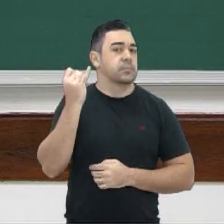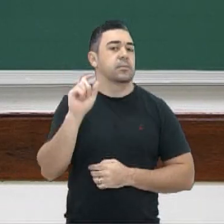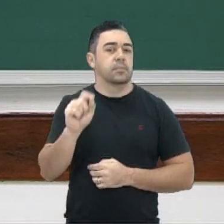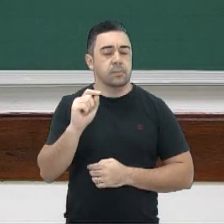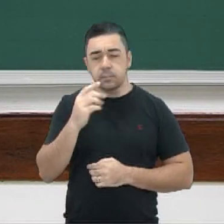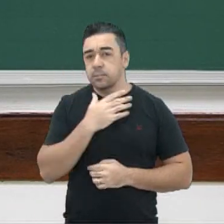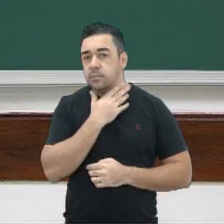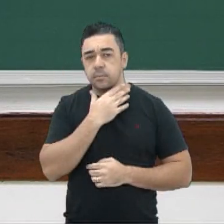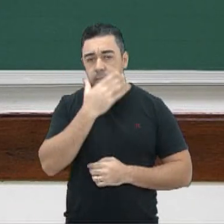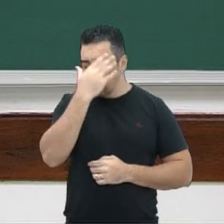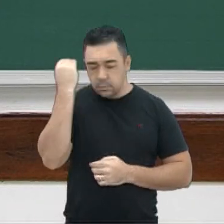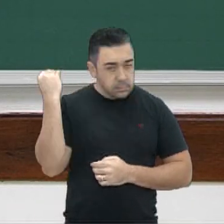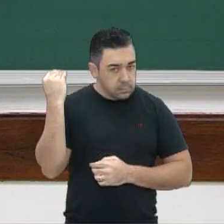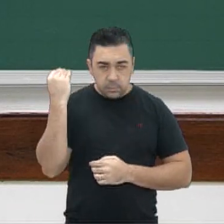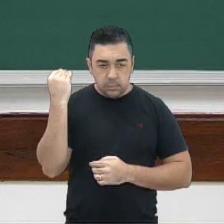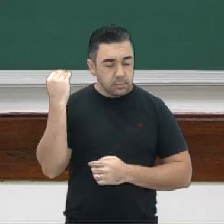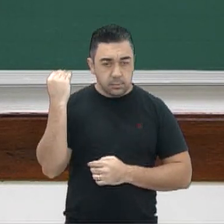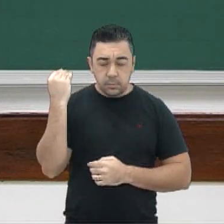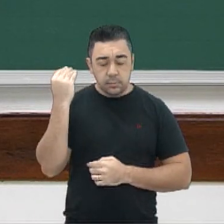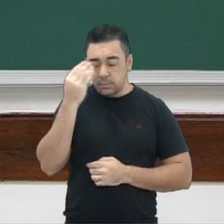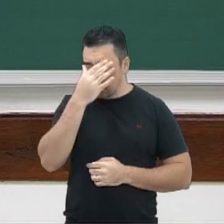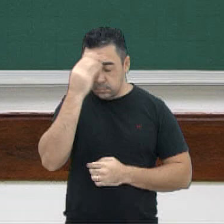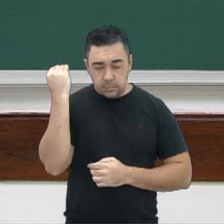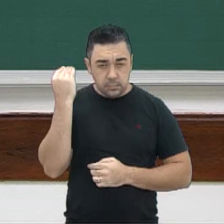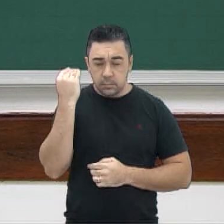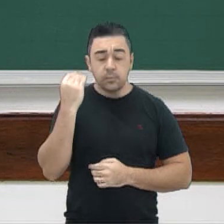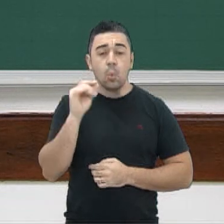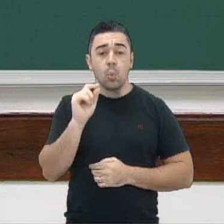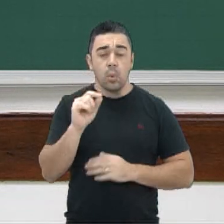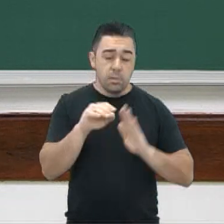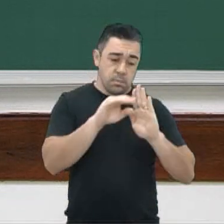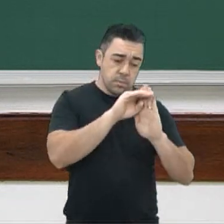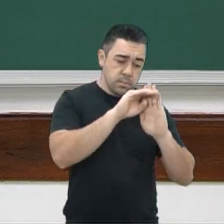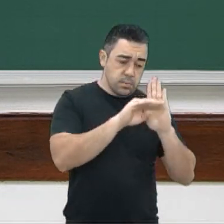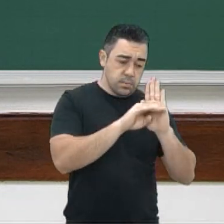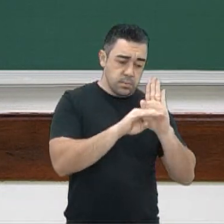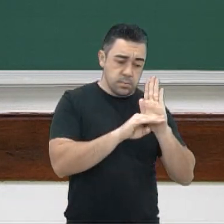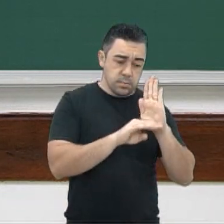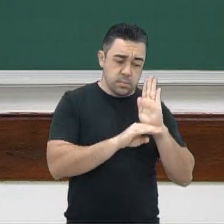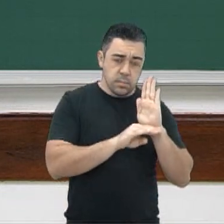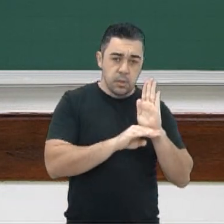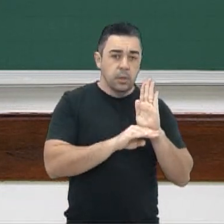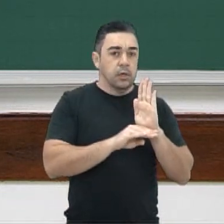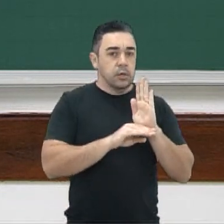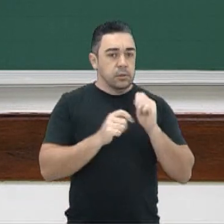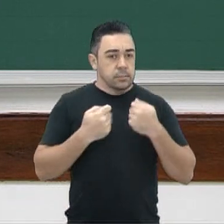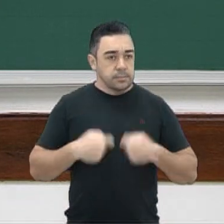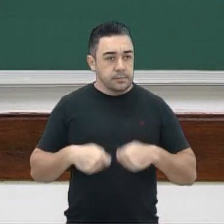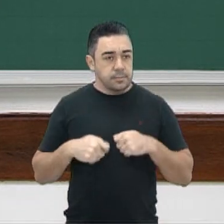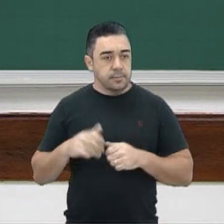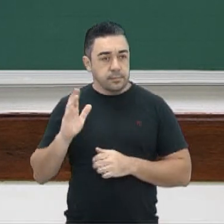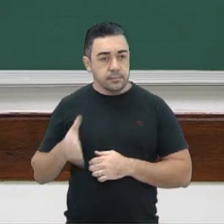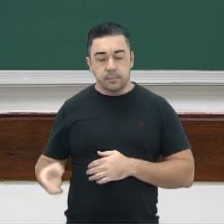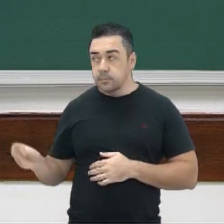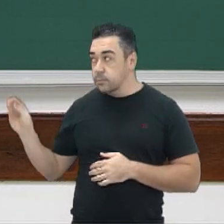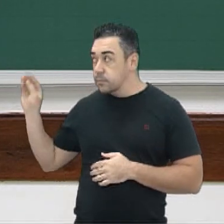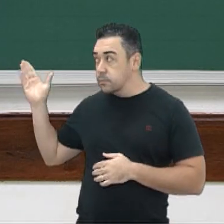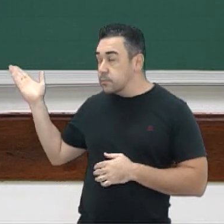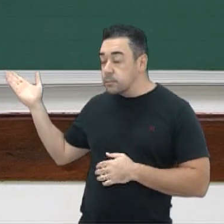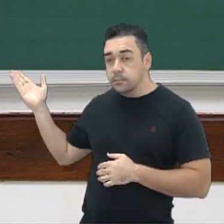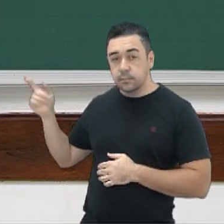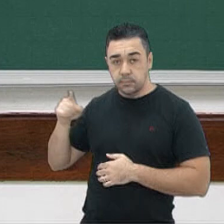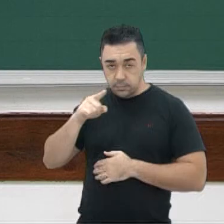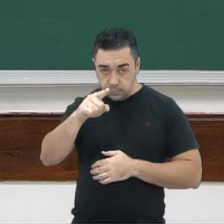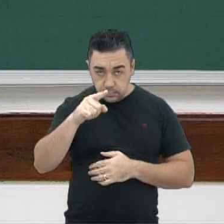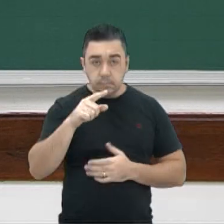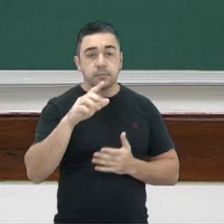para esquecer, que existe uma ordem que não pode ser esquecida. Então, eu já deixei aqui para vocês